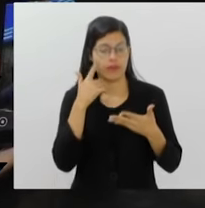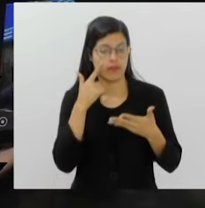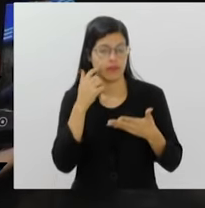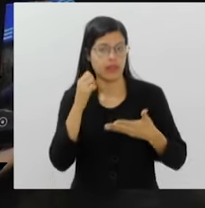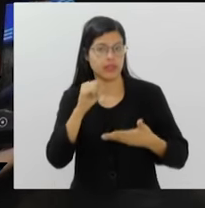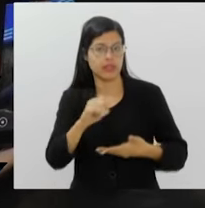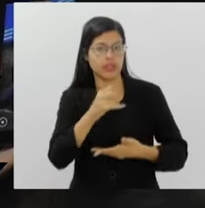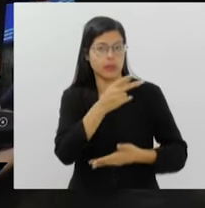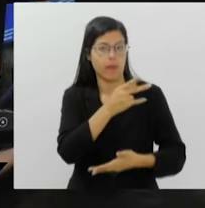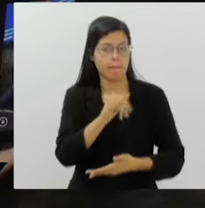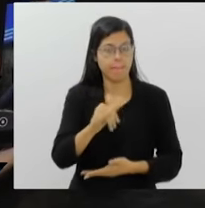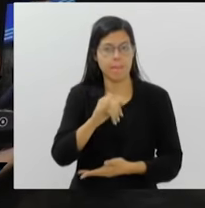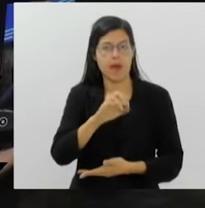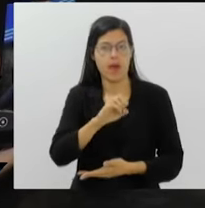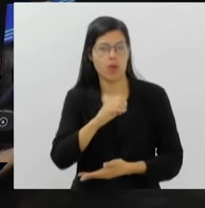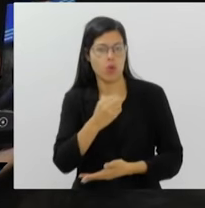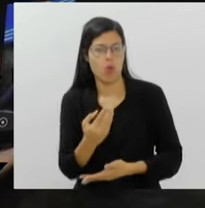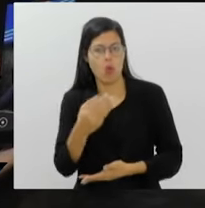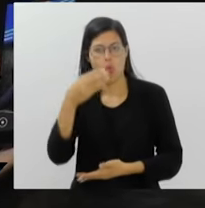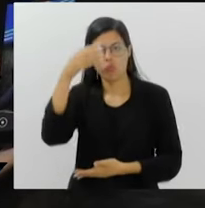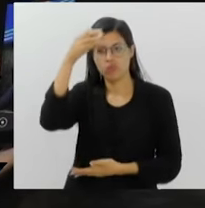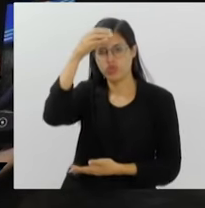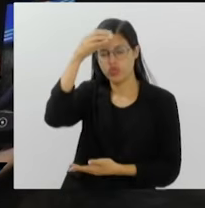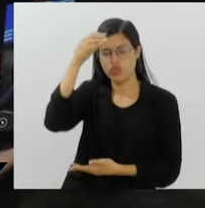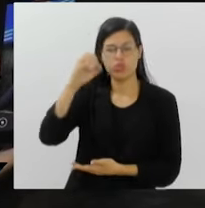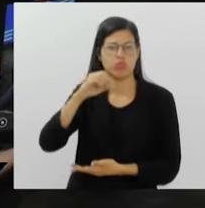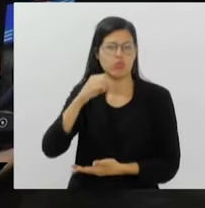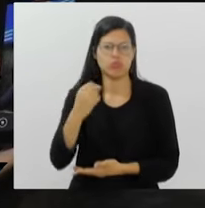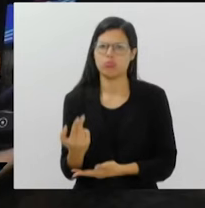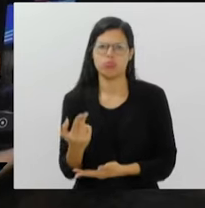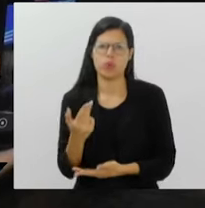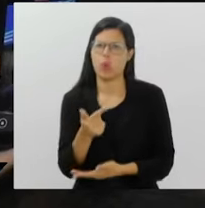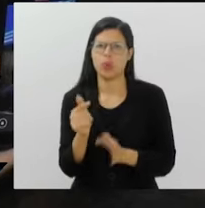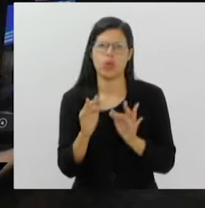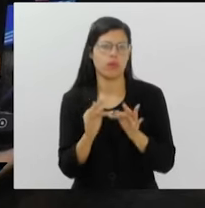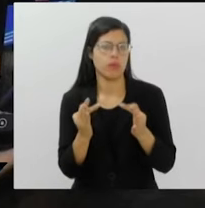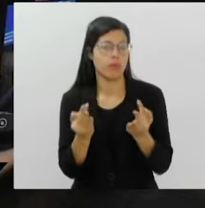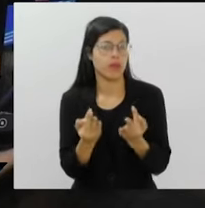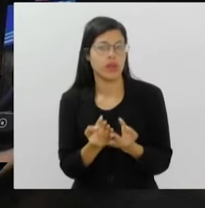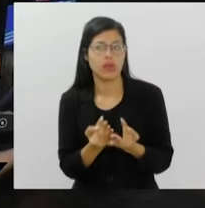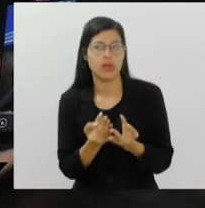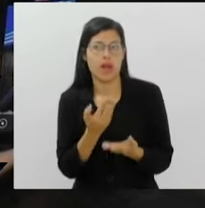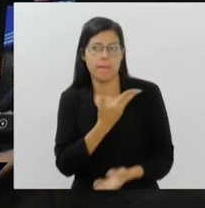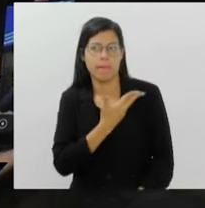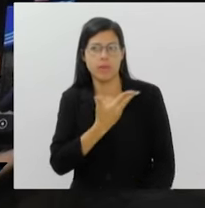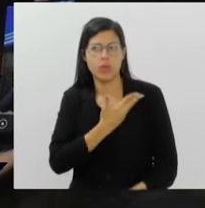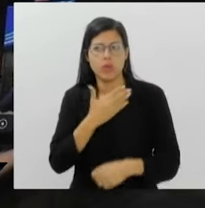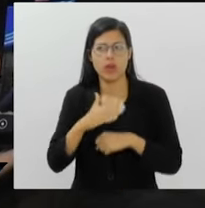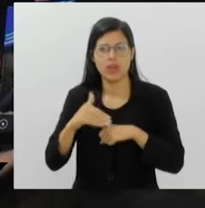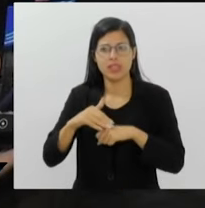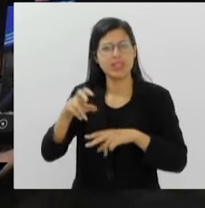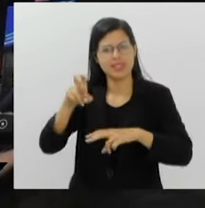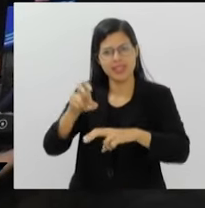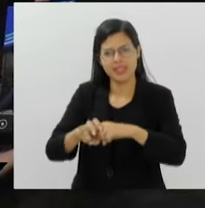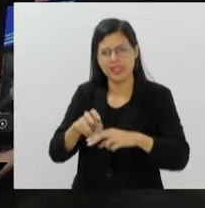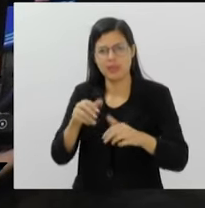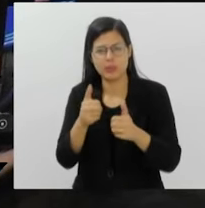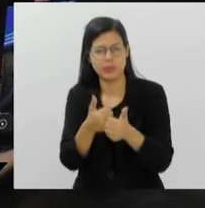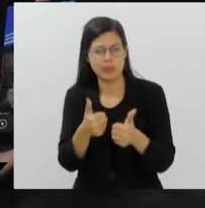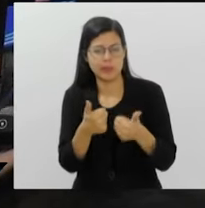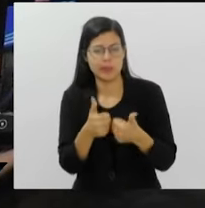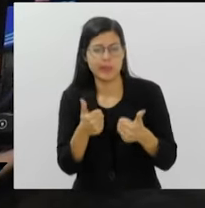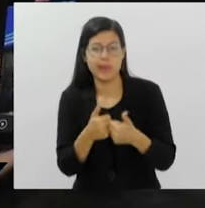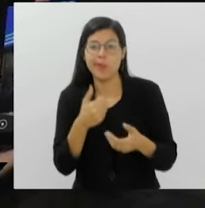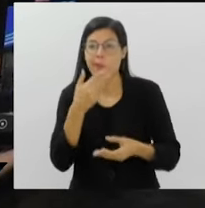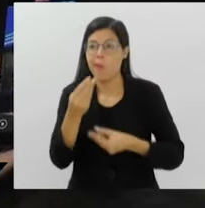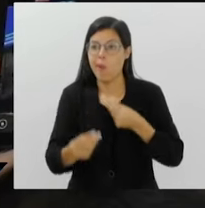o pai, o tio, um parente da gente, ou um amigo querido, naquela situação, sentado naquele banco do ônibus, como que um de